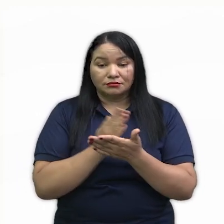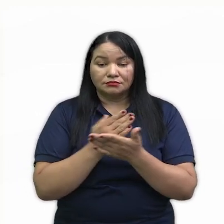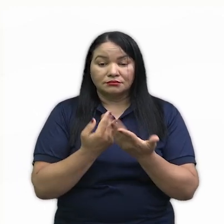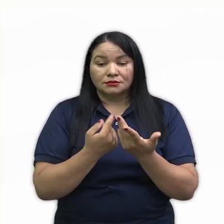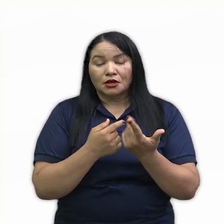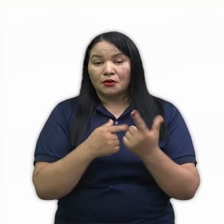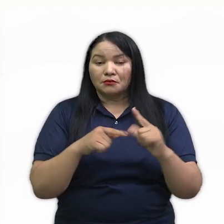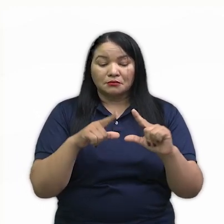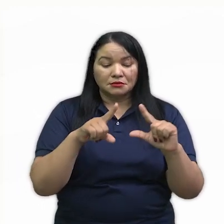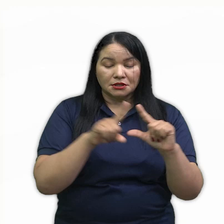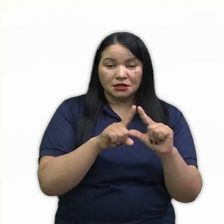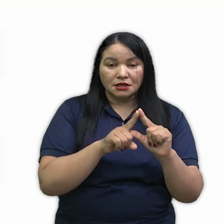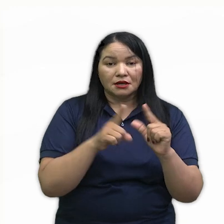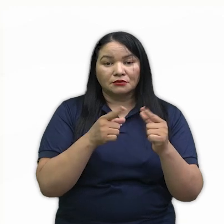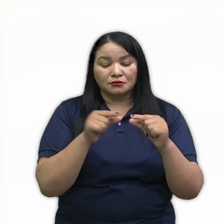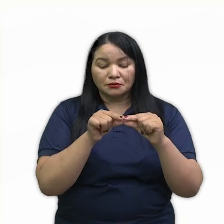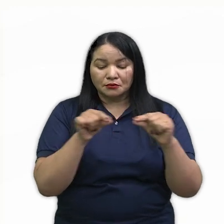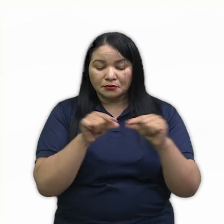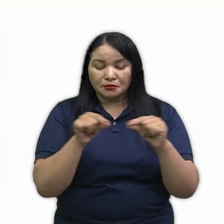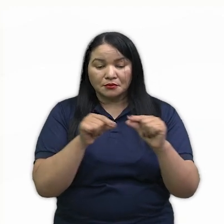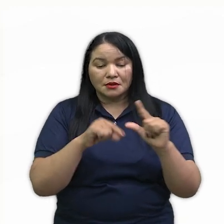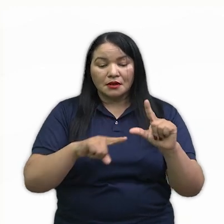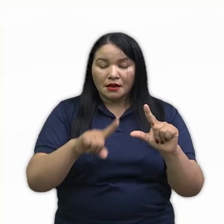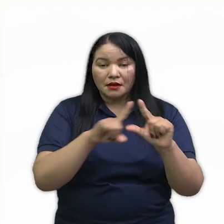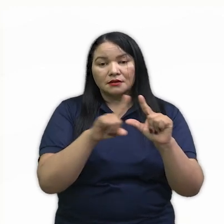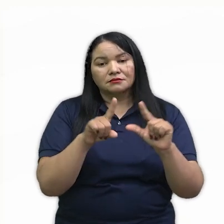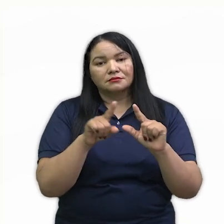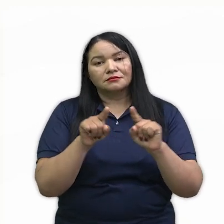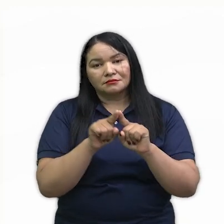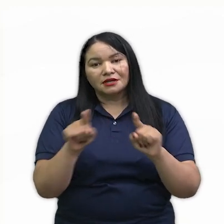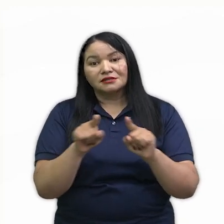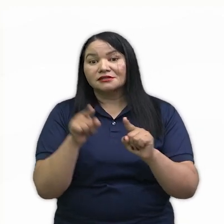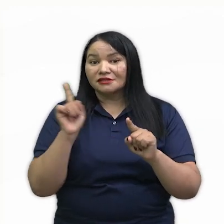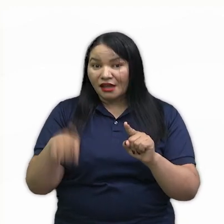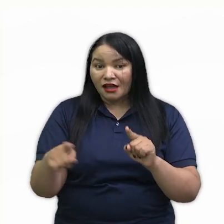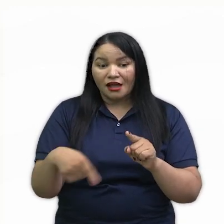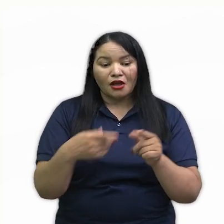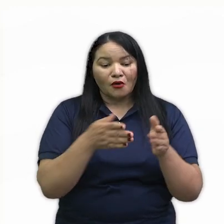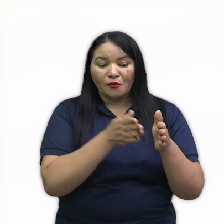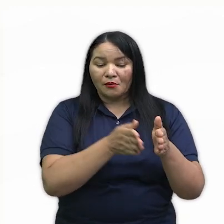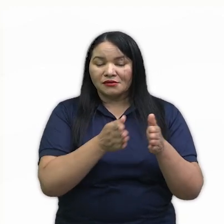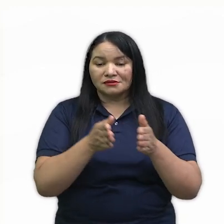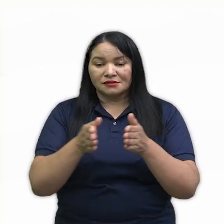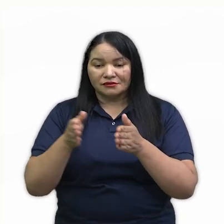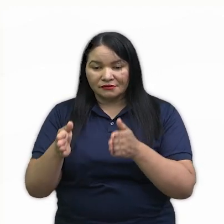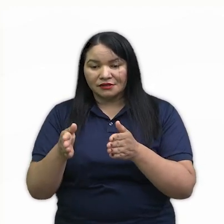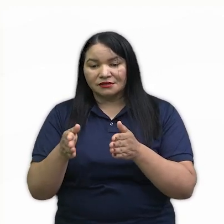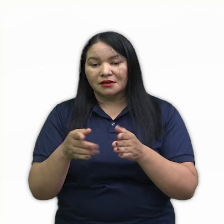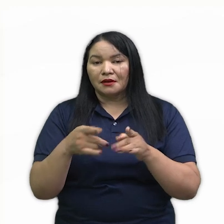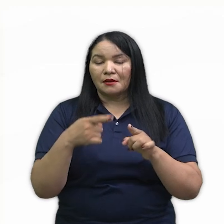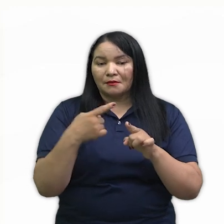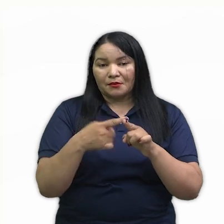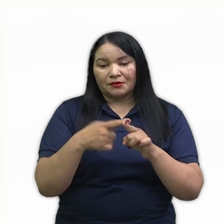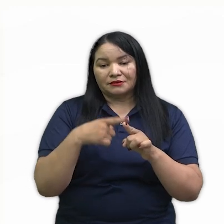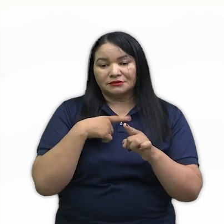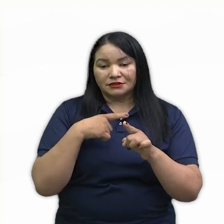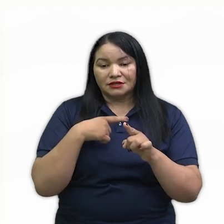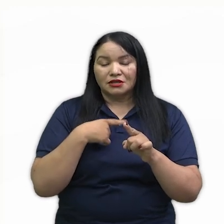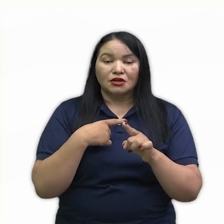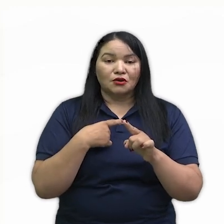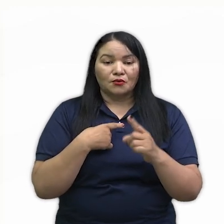formados triângulos, tá? Mas nem por isso deixa de ser uma sequência. Veja, eu tenho um triângulo,